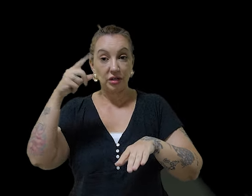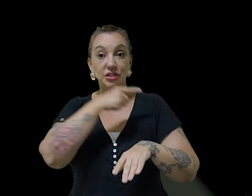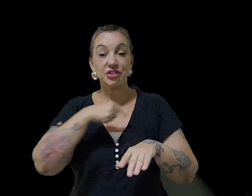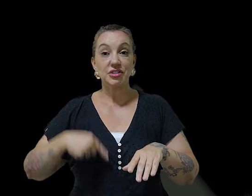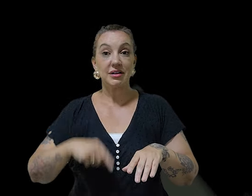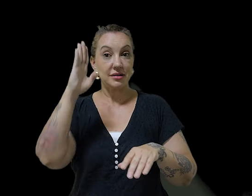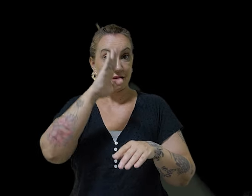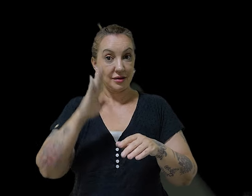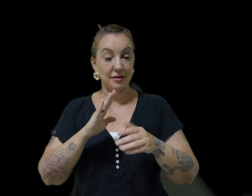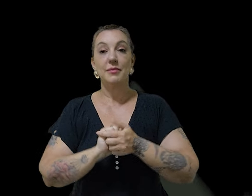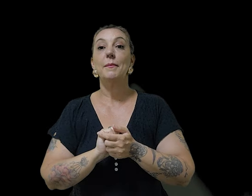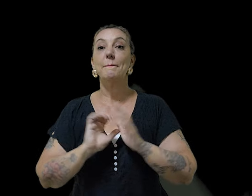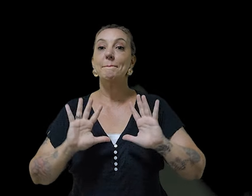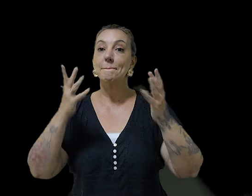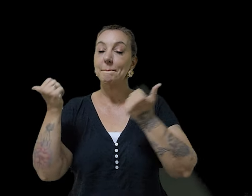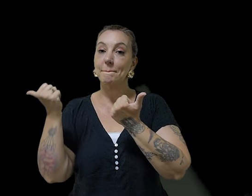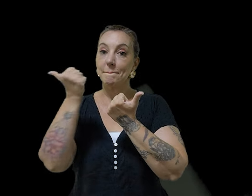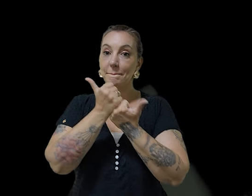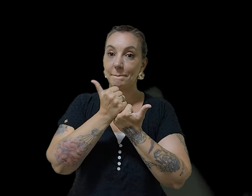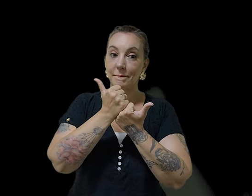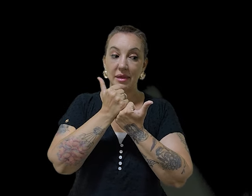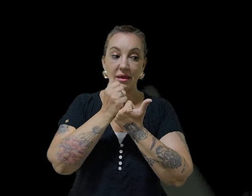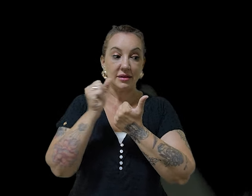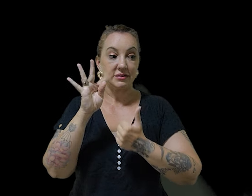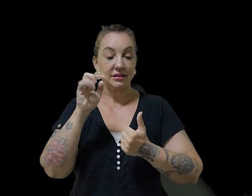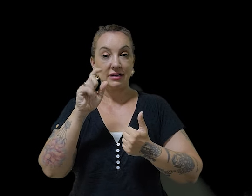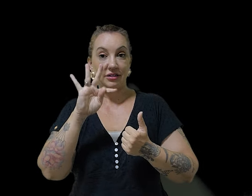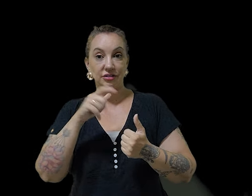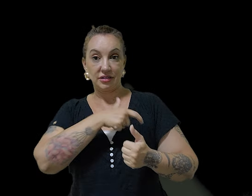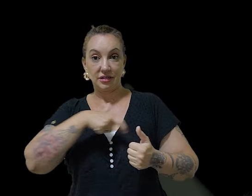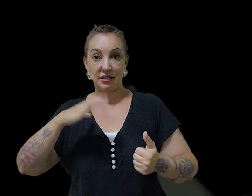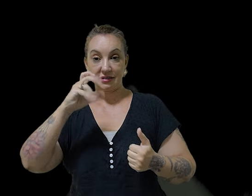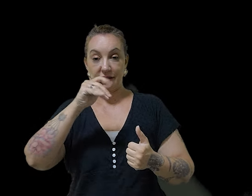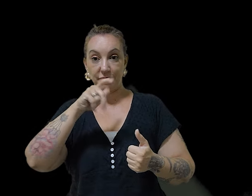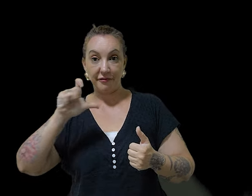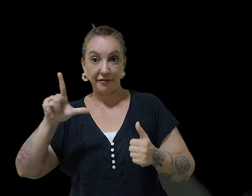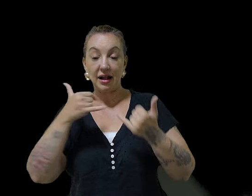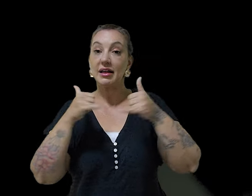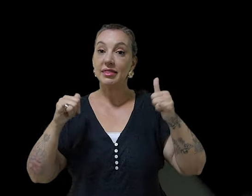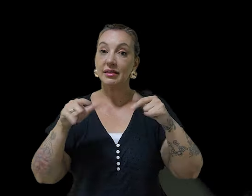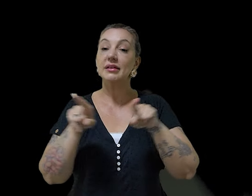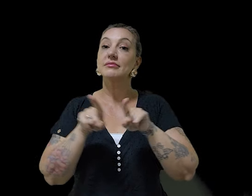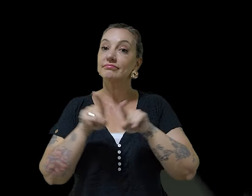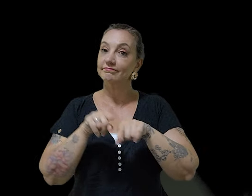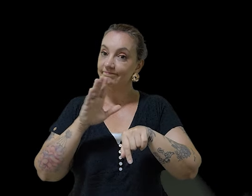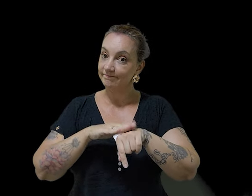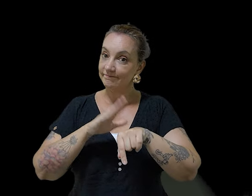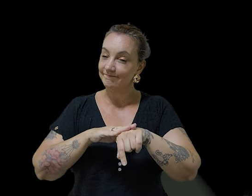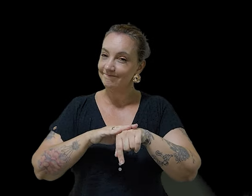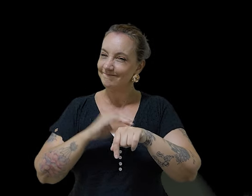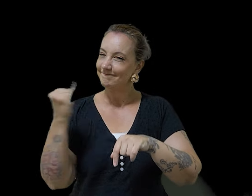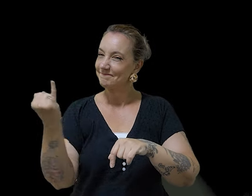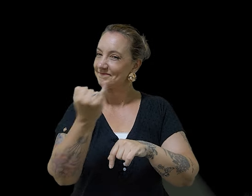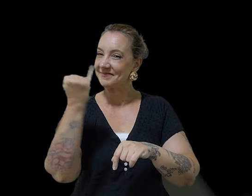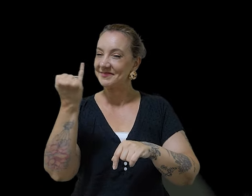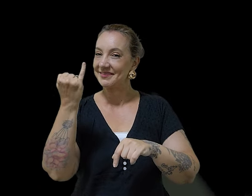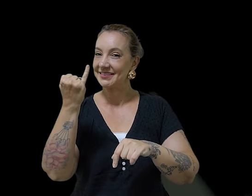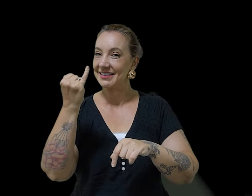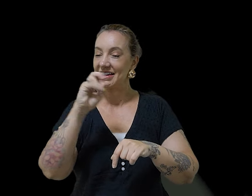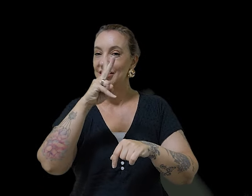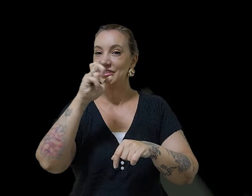chinesa e brasileira. O evento tem apoio da State Grid e patrocínio da CPFL Energia e a realização primorosa, como sempre, é